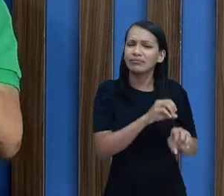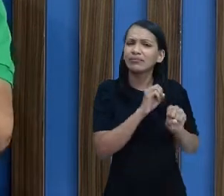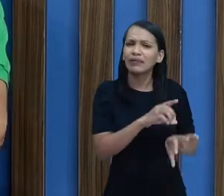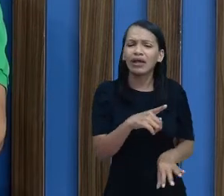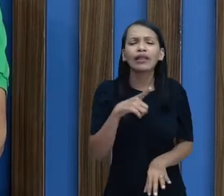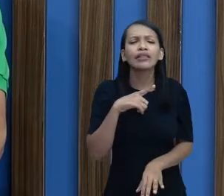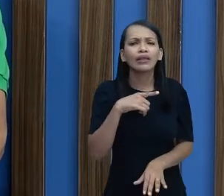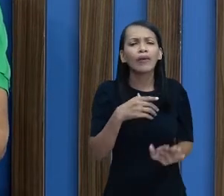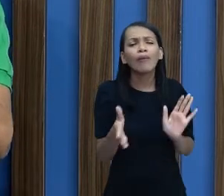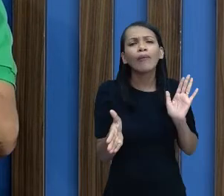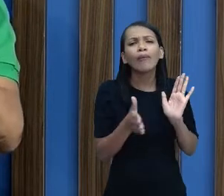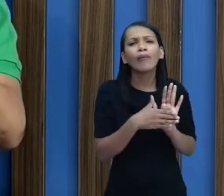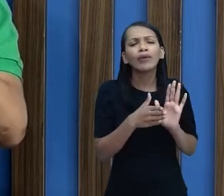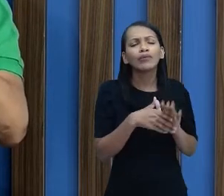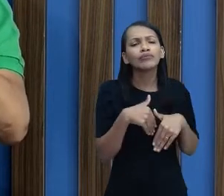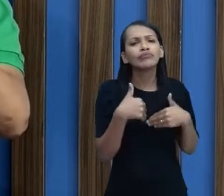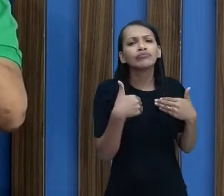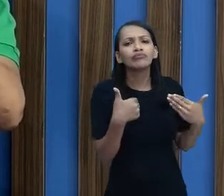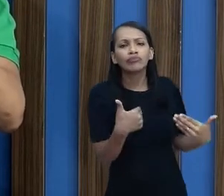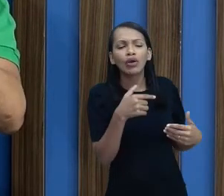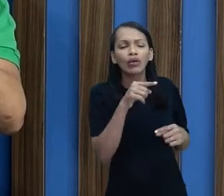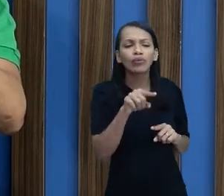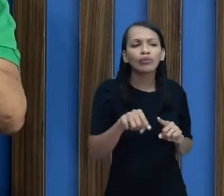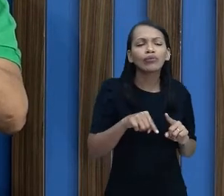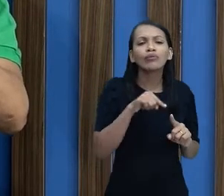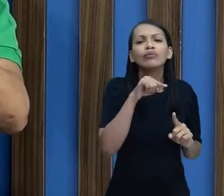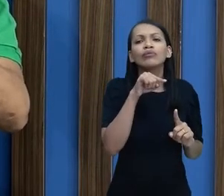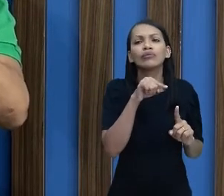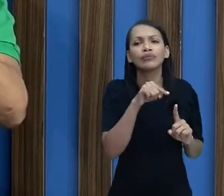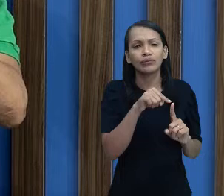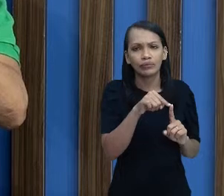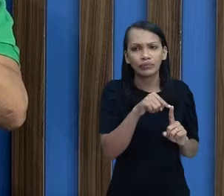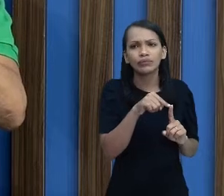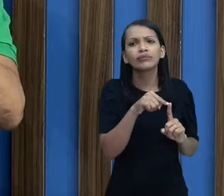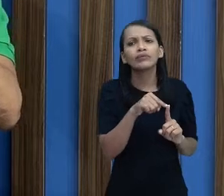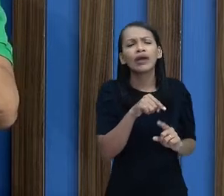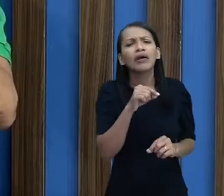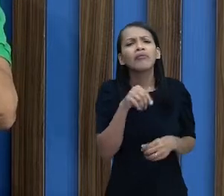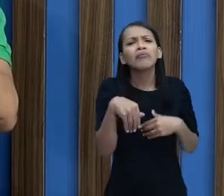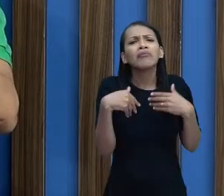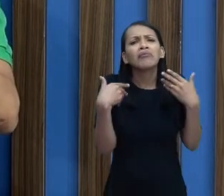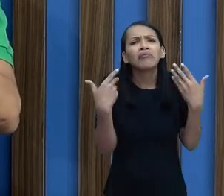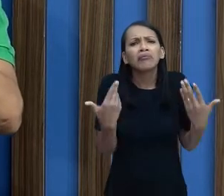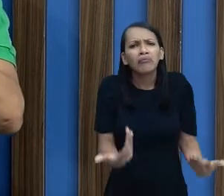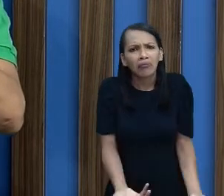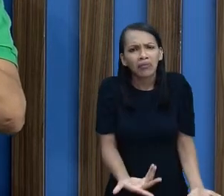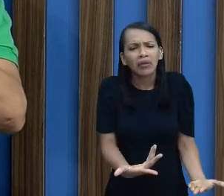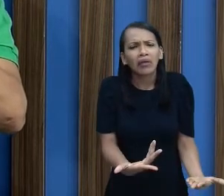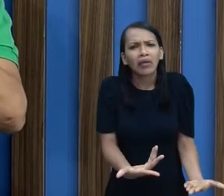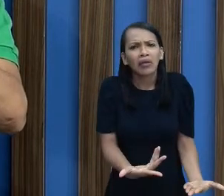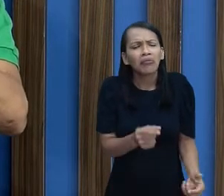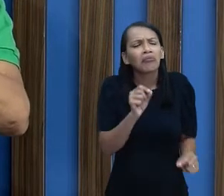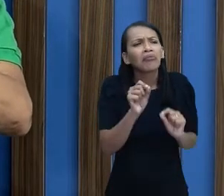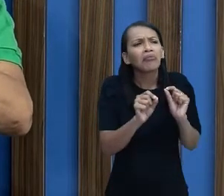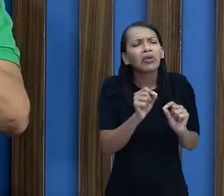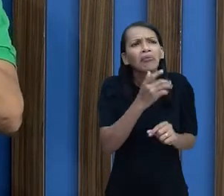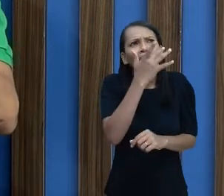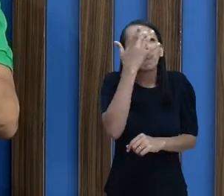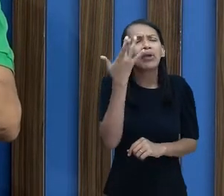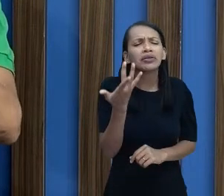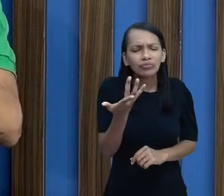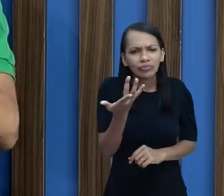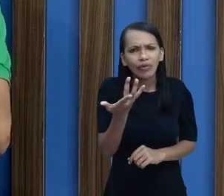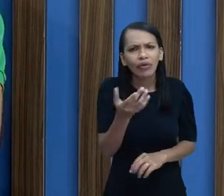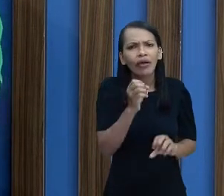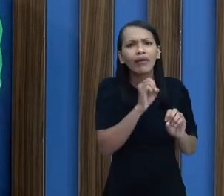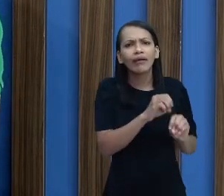um propósito e tinha um objetivo, né? Era para quem a educação, né? A educação se destinava a quem?